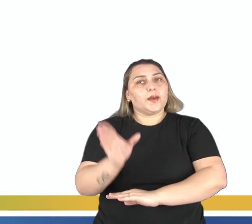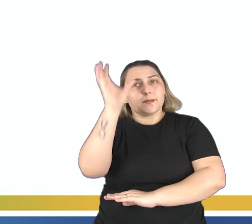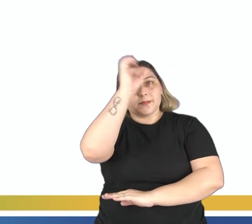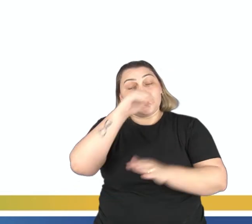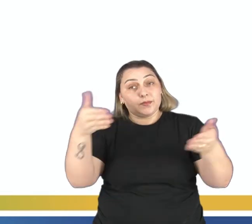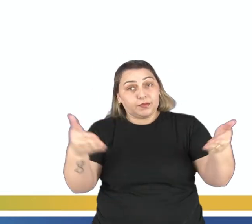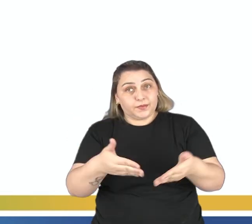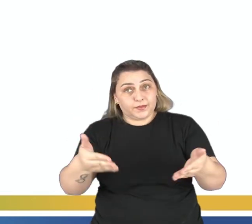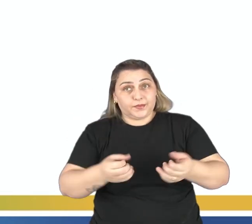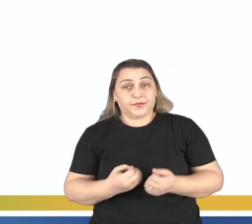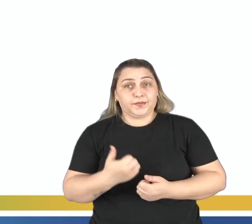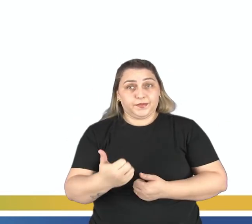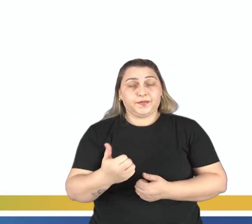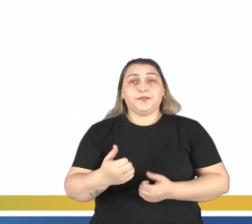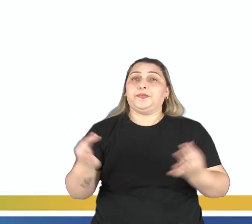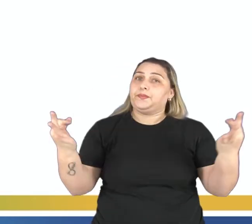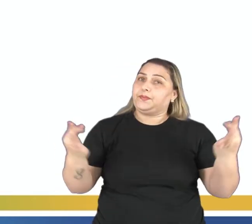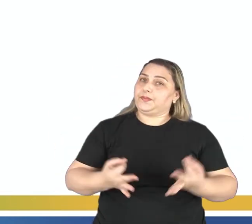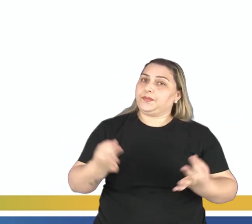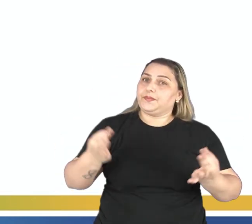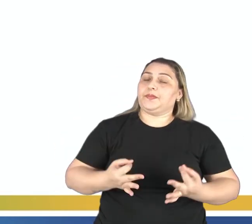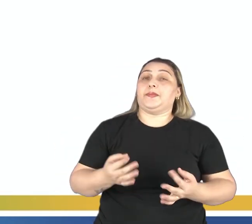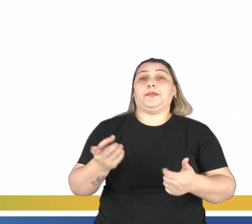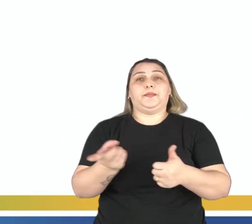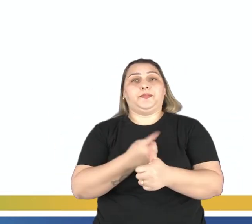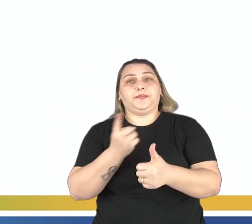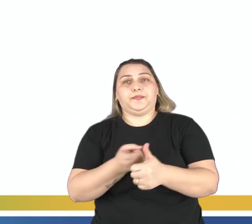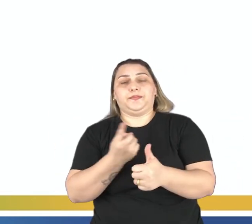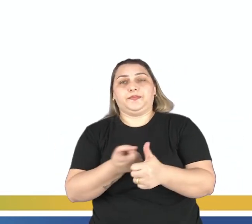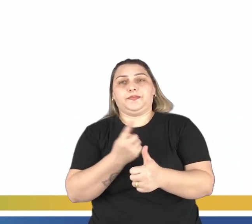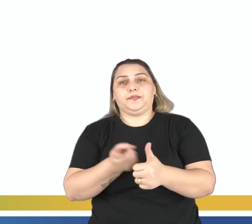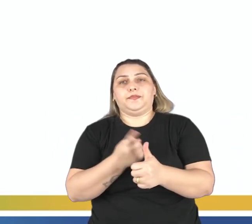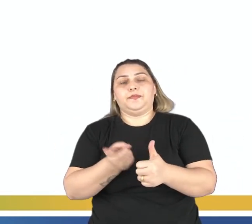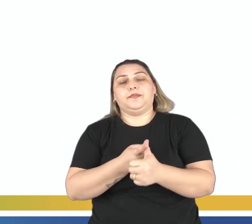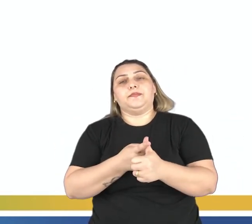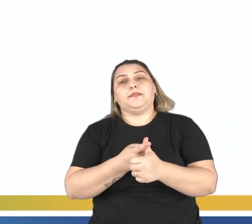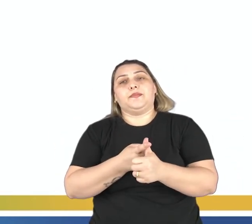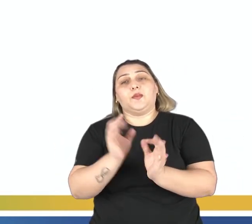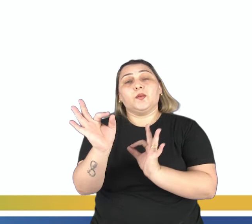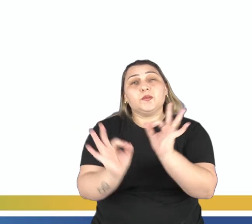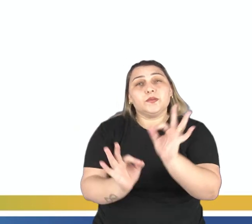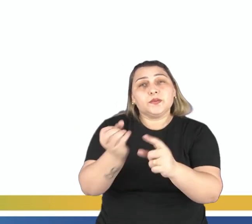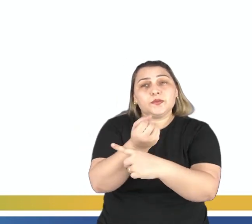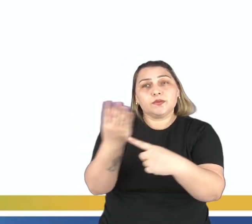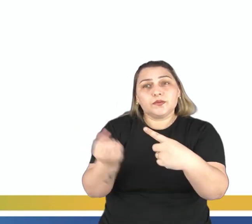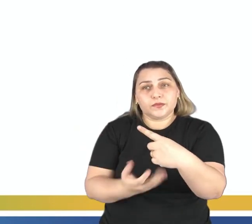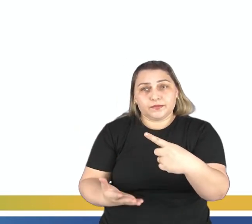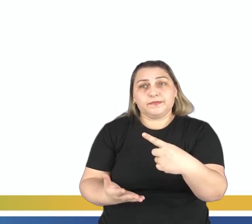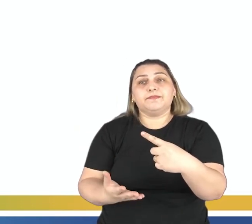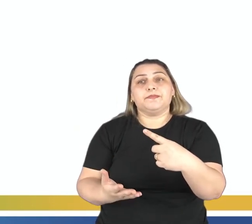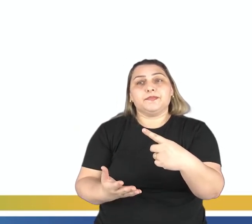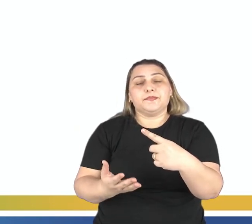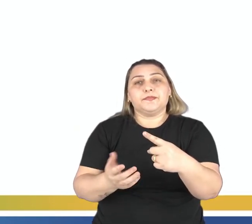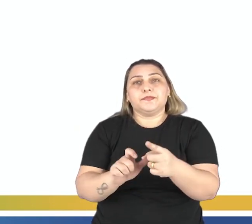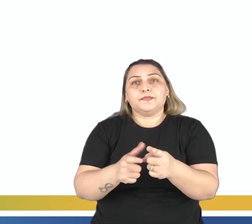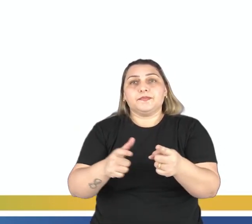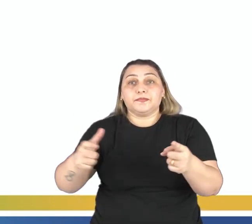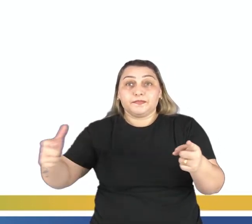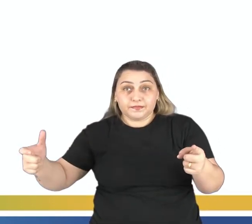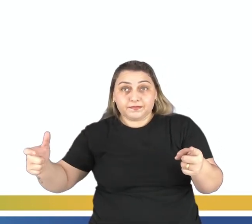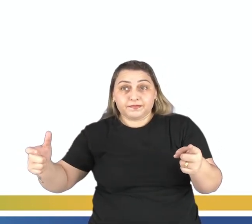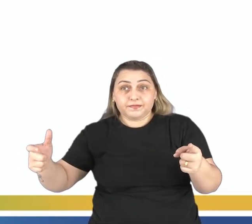hoje. Tudo bem? Perfeito. A primeira questão diz o quê? Ordene as frações abaixo na